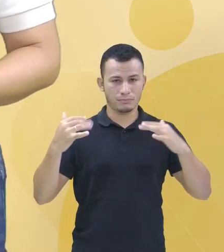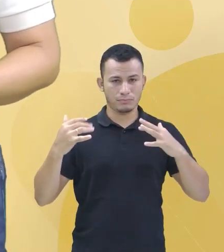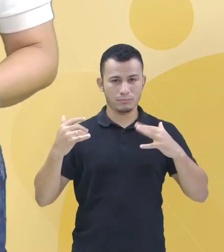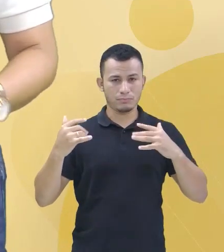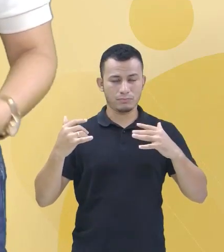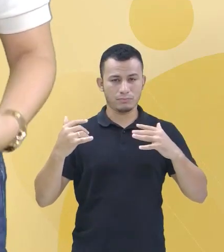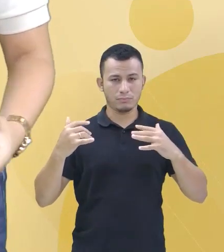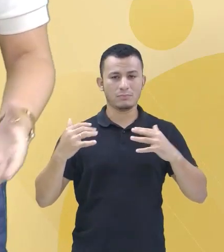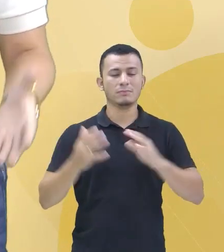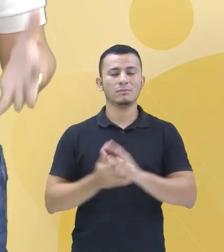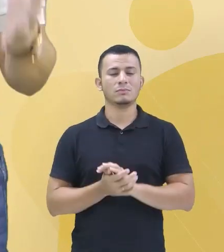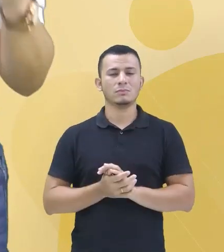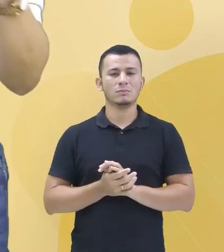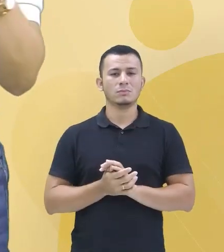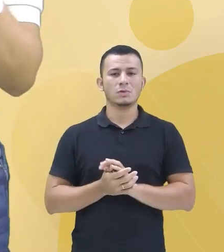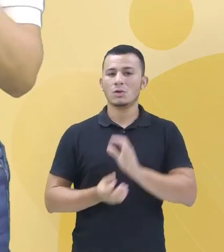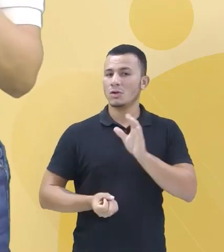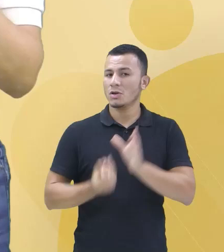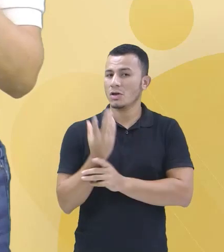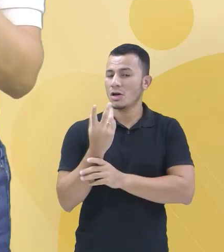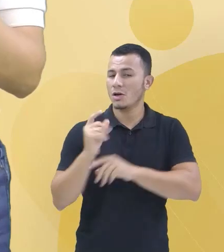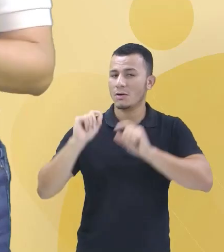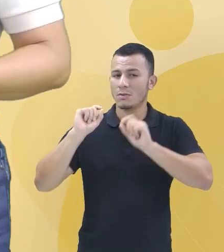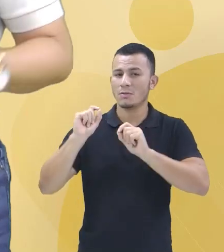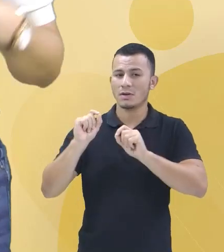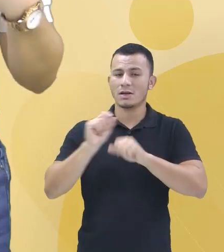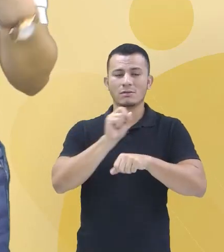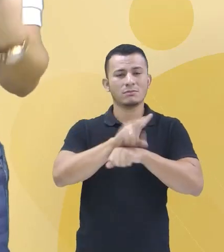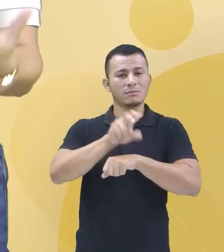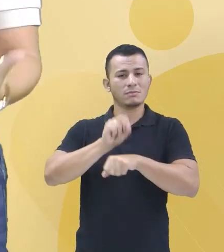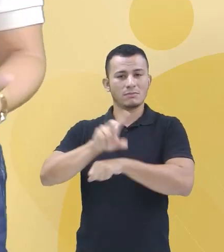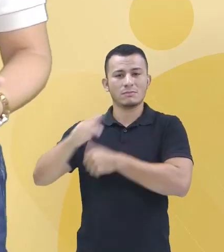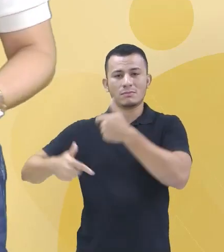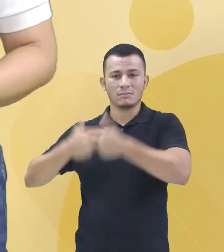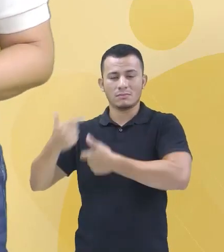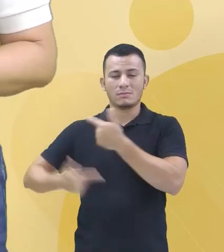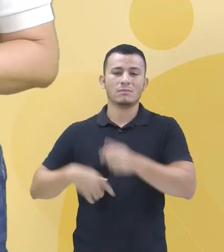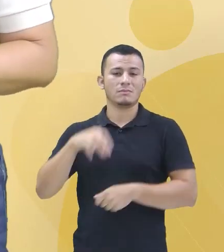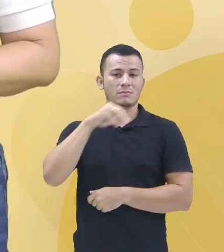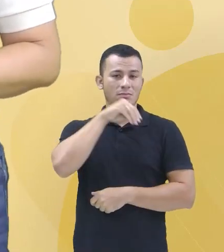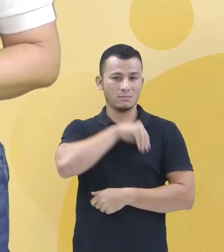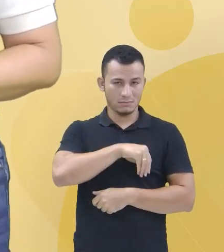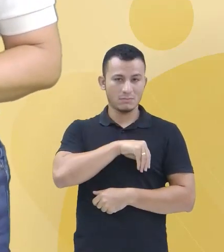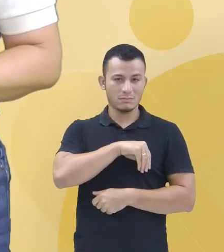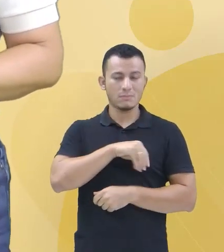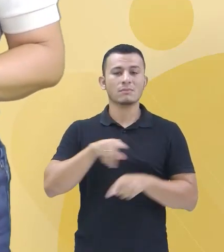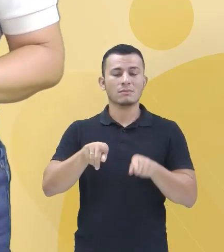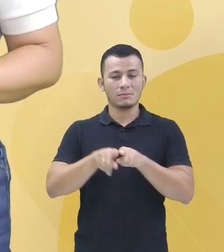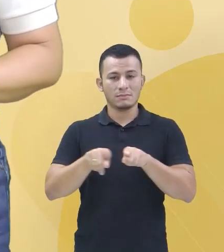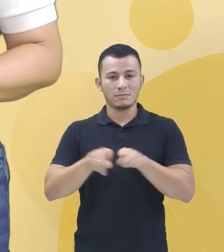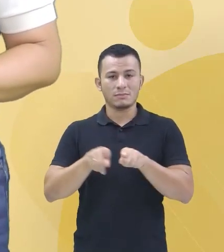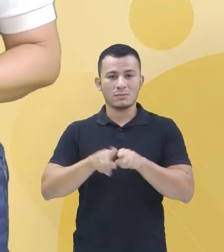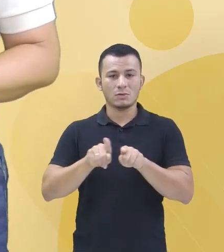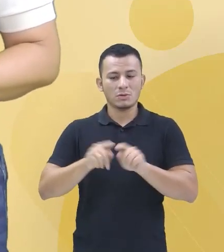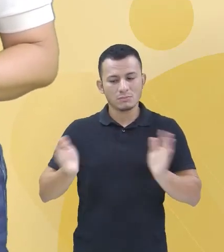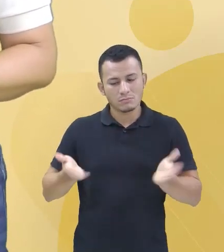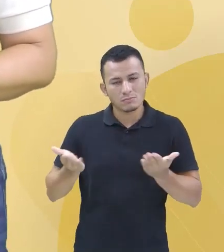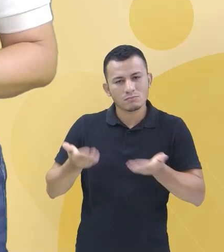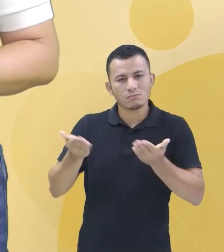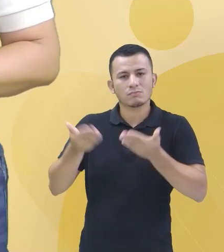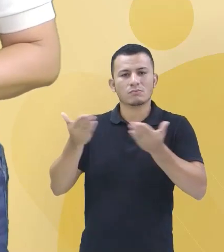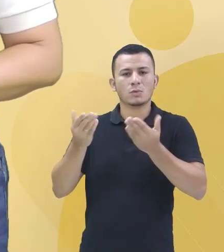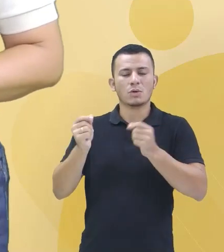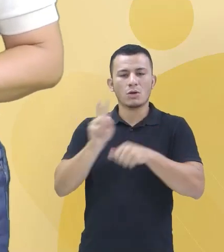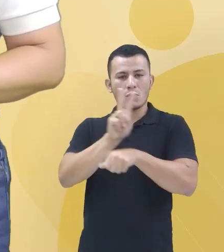região, promovendo a geração de emprego e renda, ao mesmo tempo que estimula